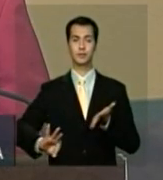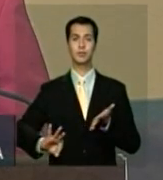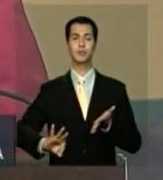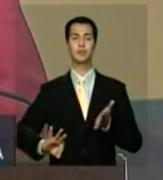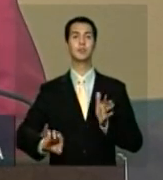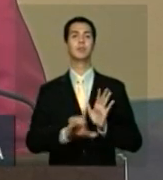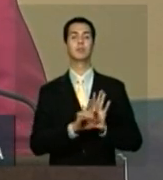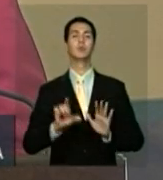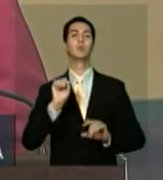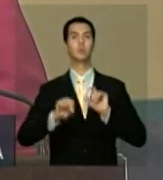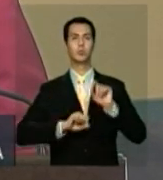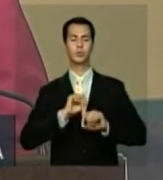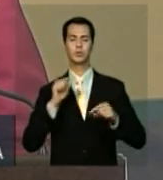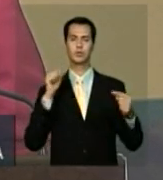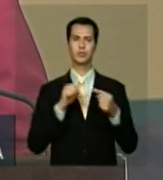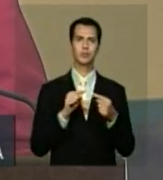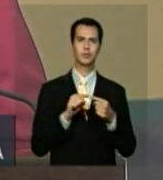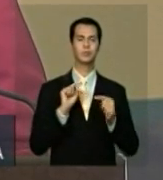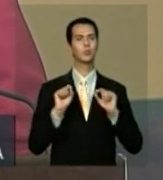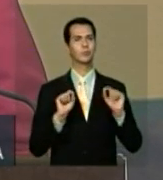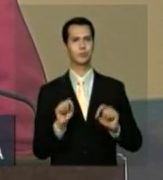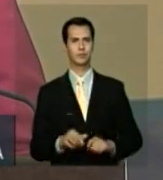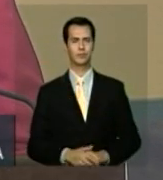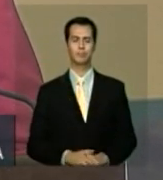tem a seguinte característica